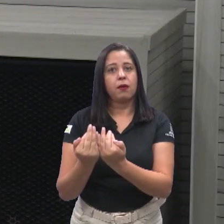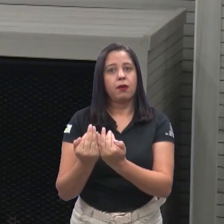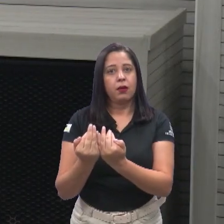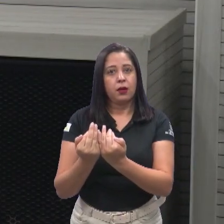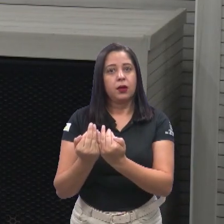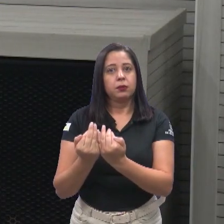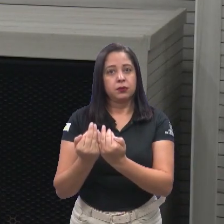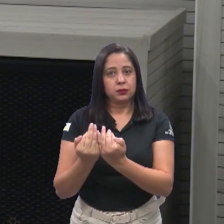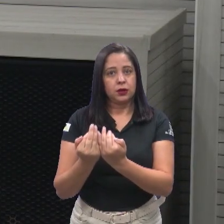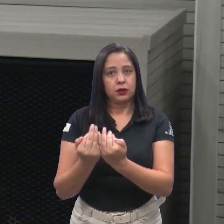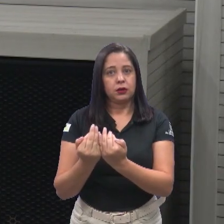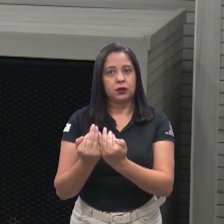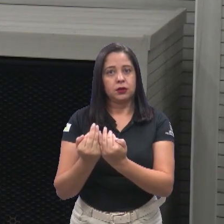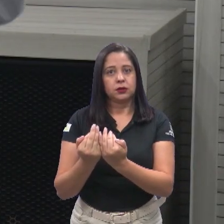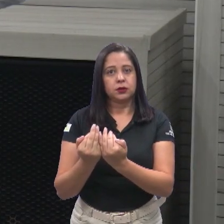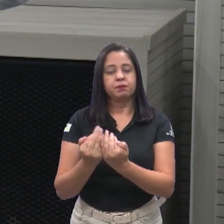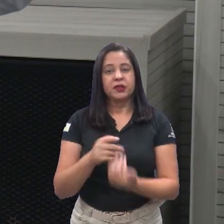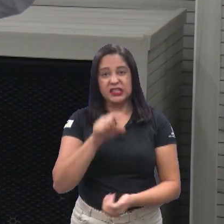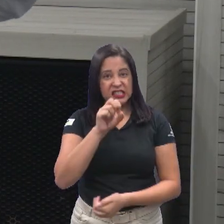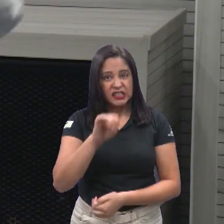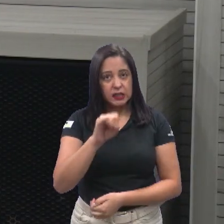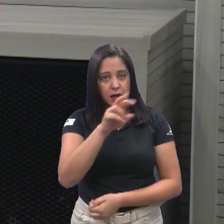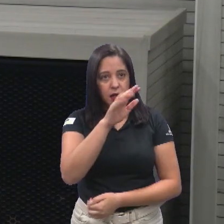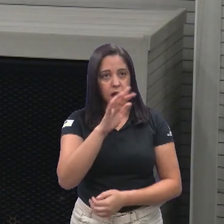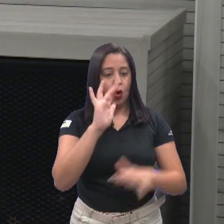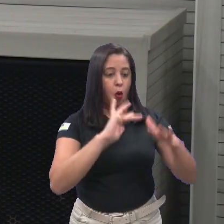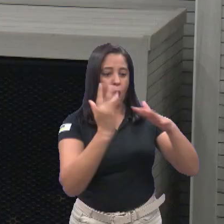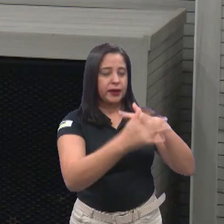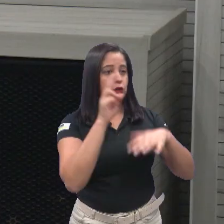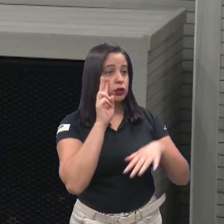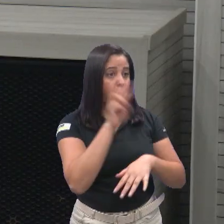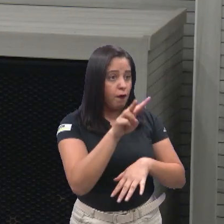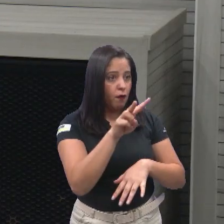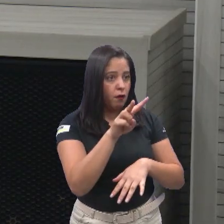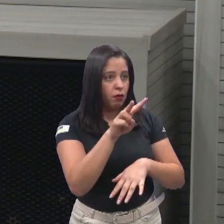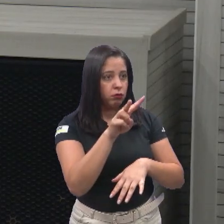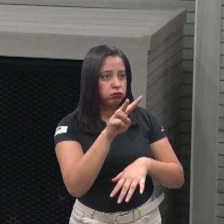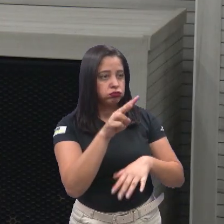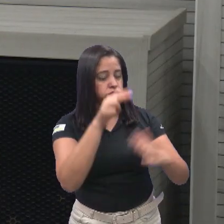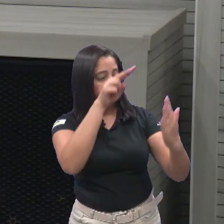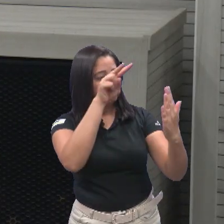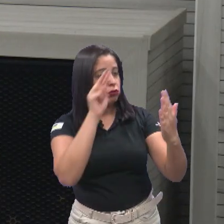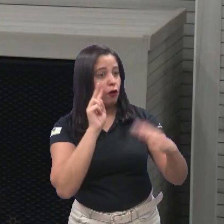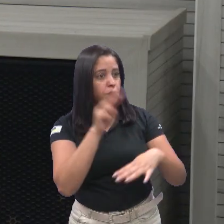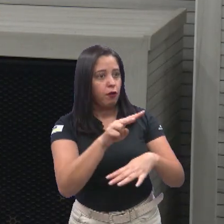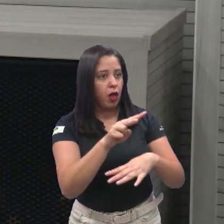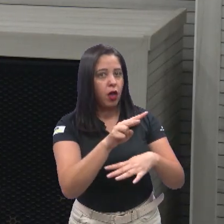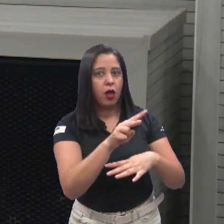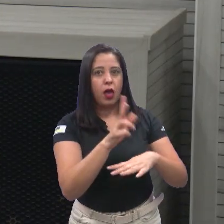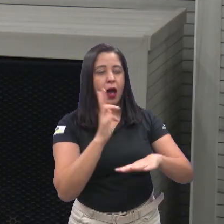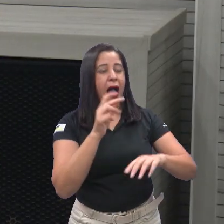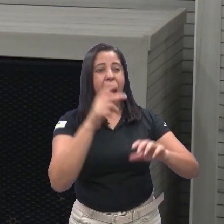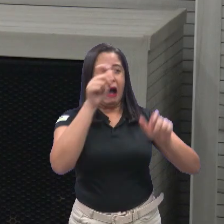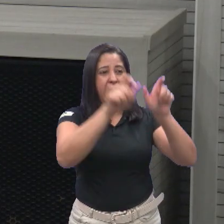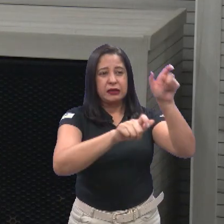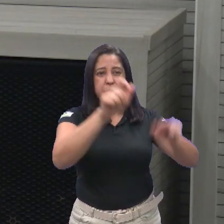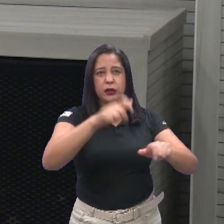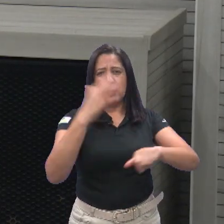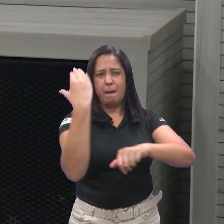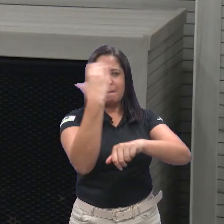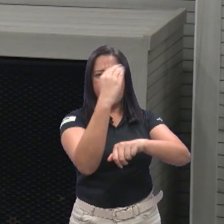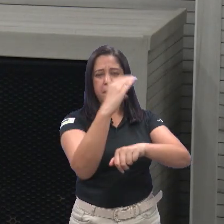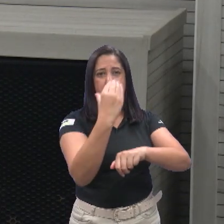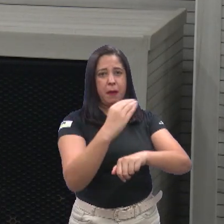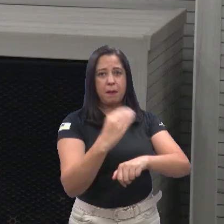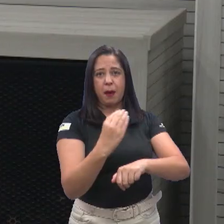vê um vídeo atrás do outro. Postei um aqui na terça-feira. Impossível alguém que não